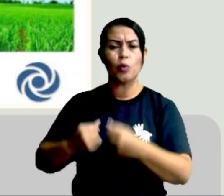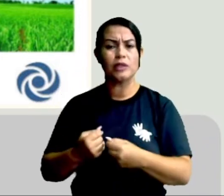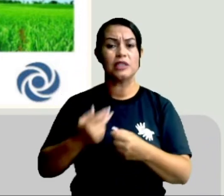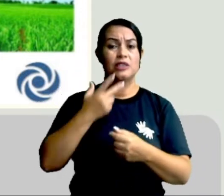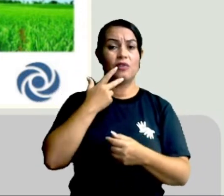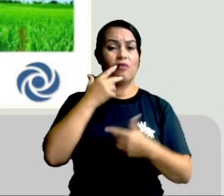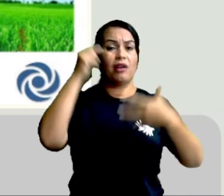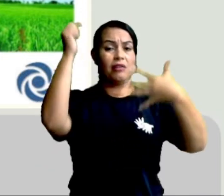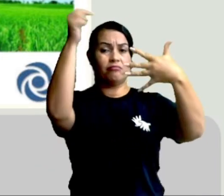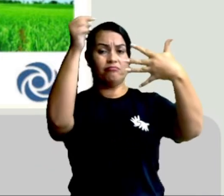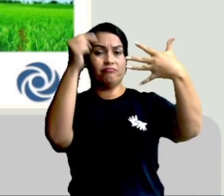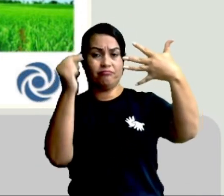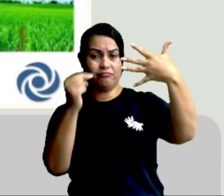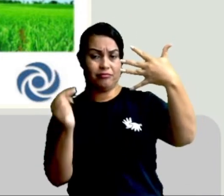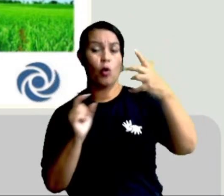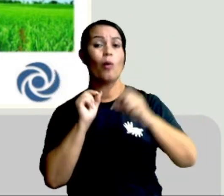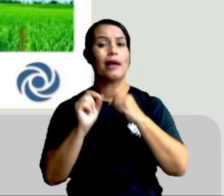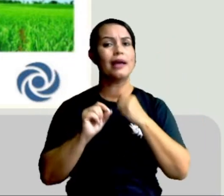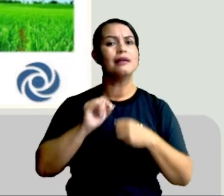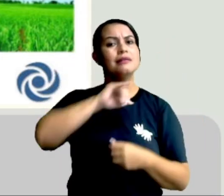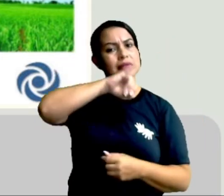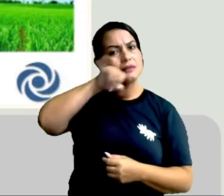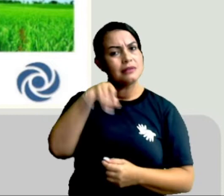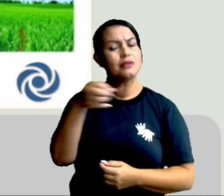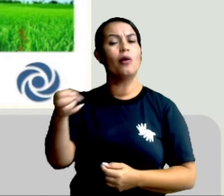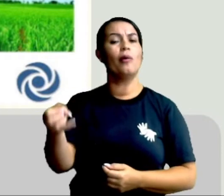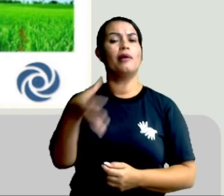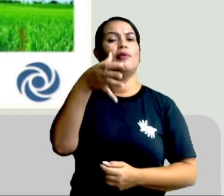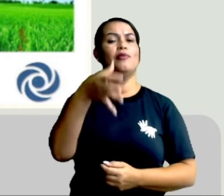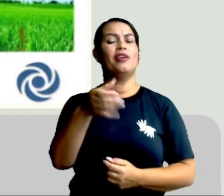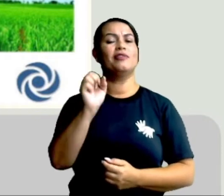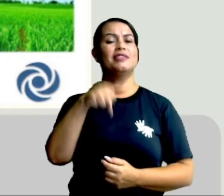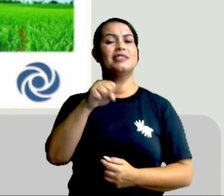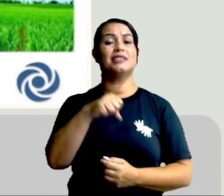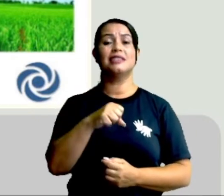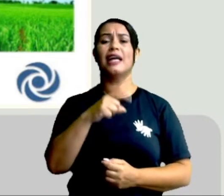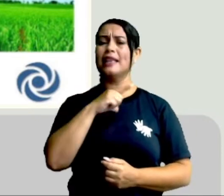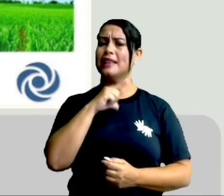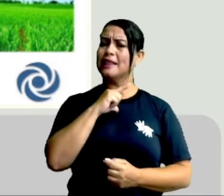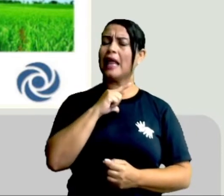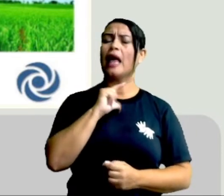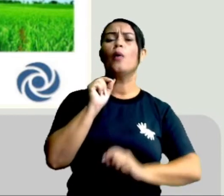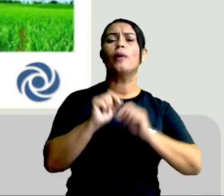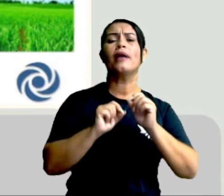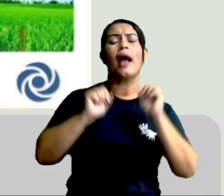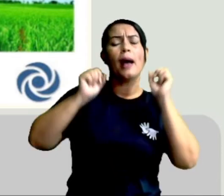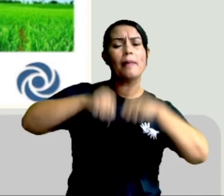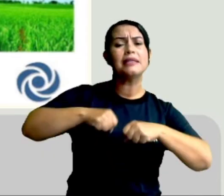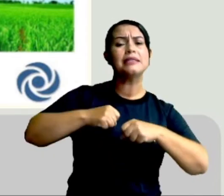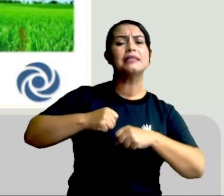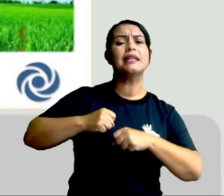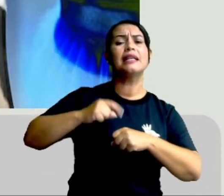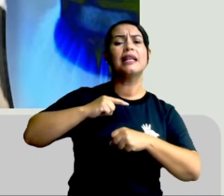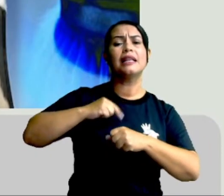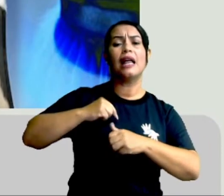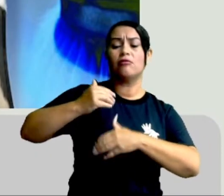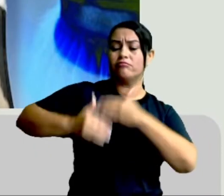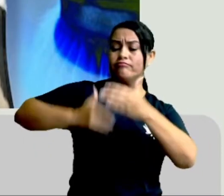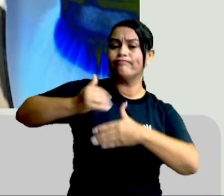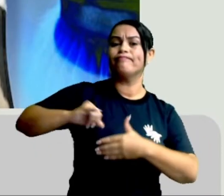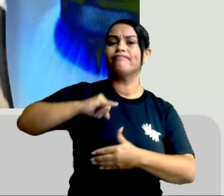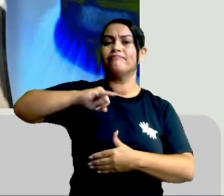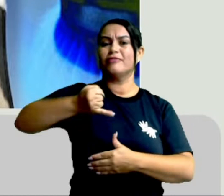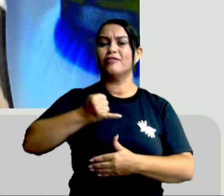que eu citei para vocês, elas são renováveis, tá certo? Ou seja, elas possuem a capacidade de se renovar na